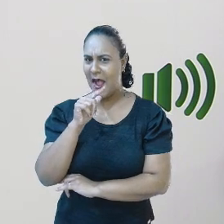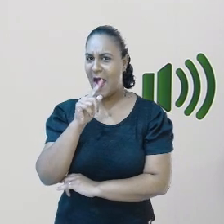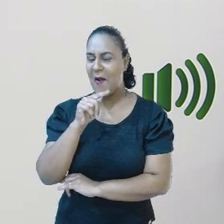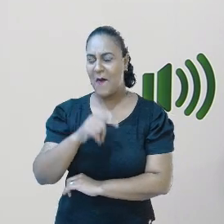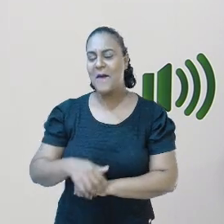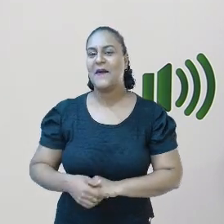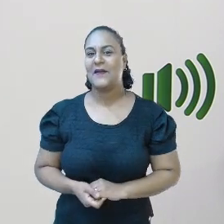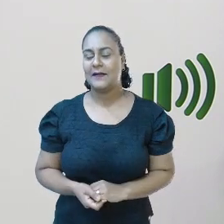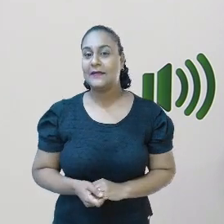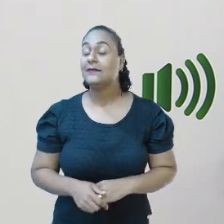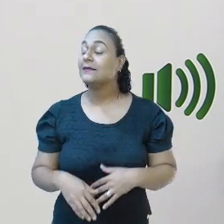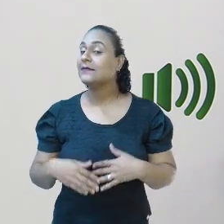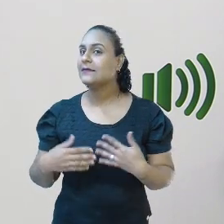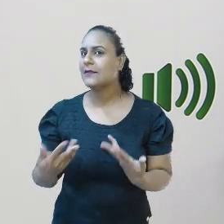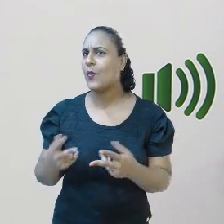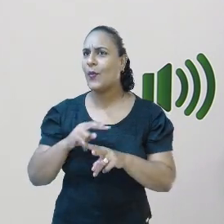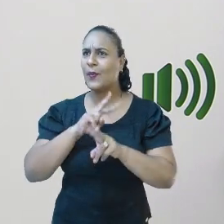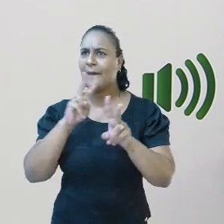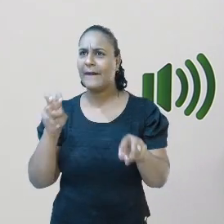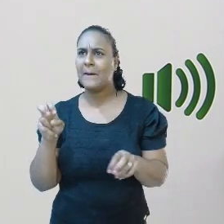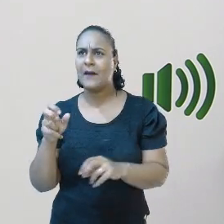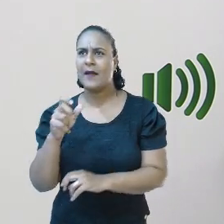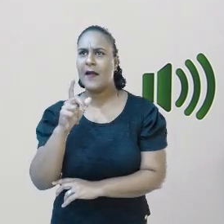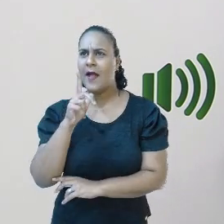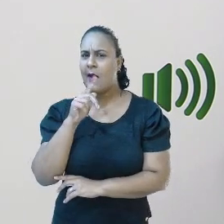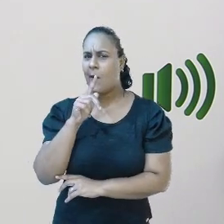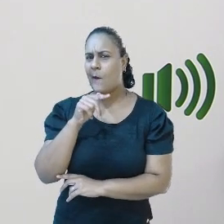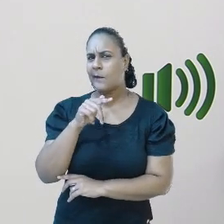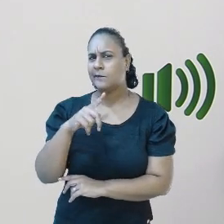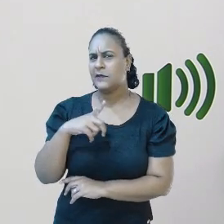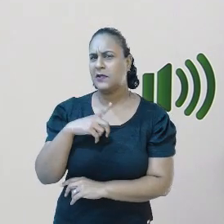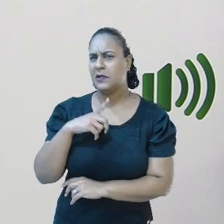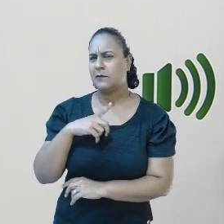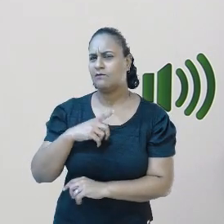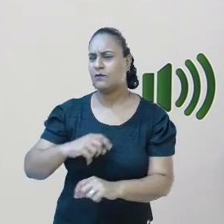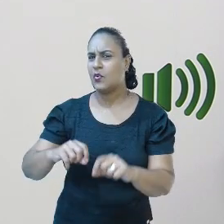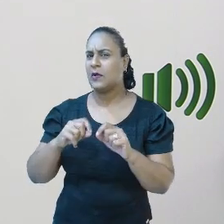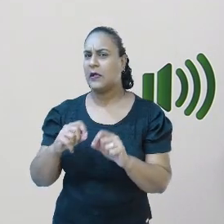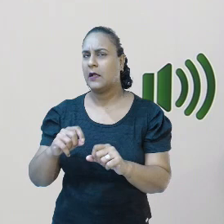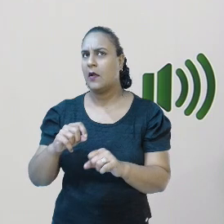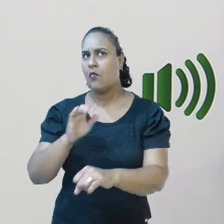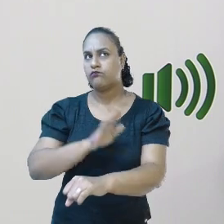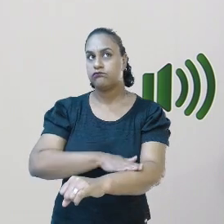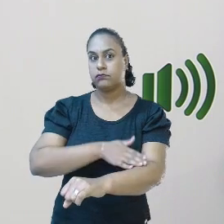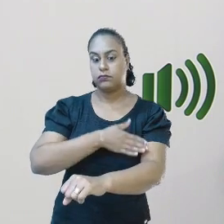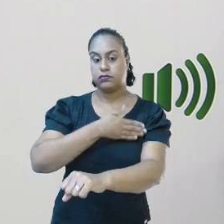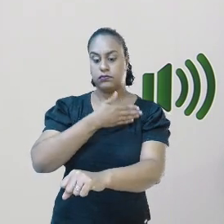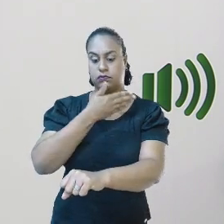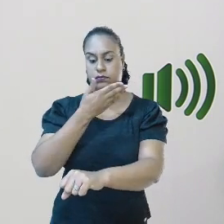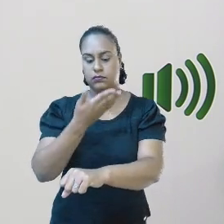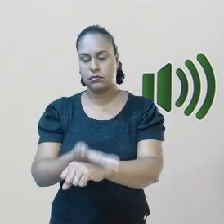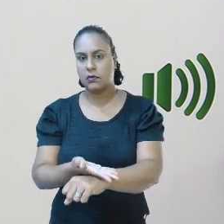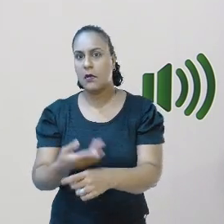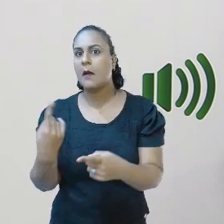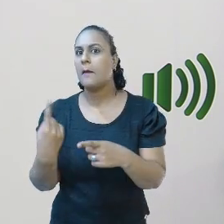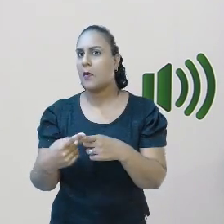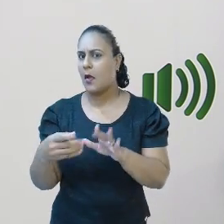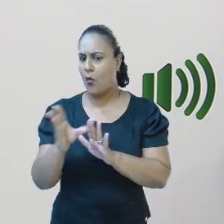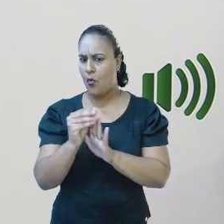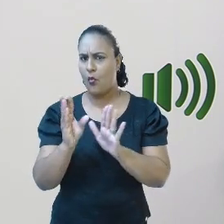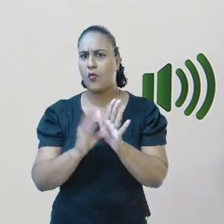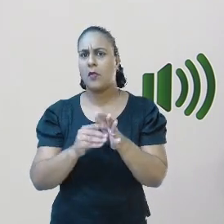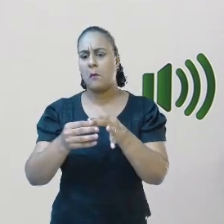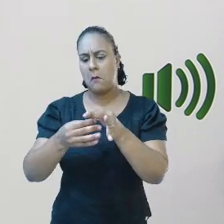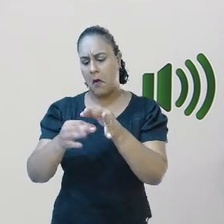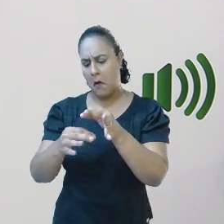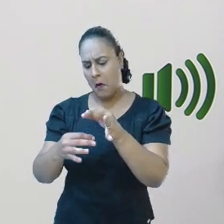é, falar sobre água, teríamos aí um dia inteiro para falar, porque a água é um conteúdo bastante extenso. A gente